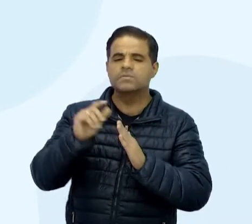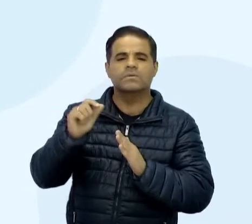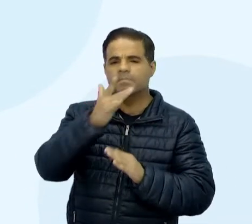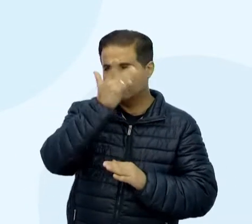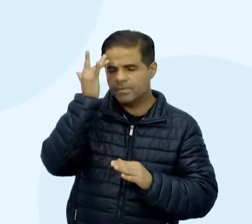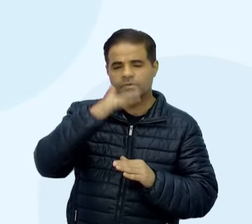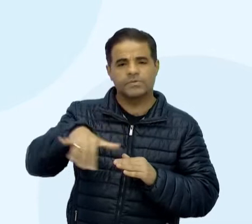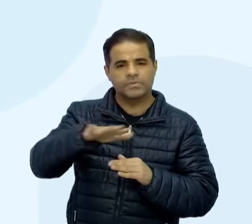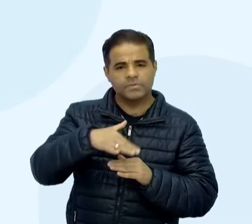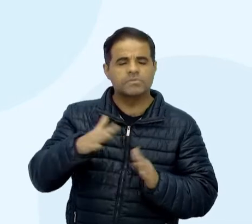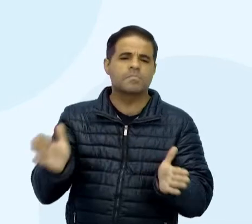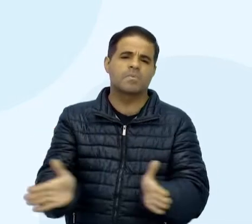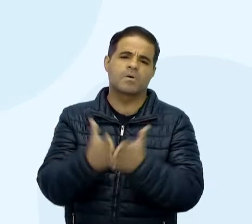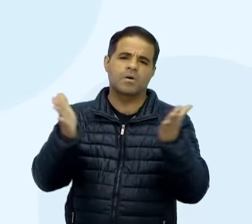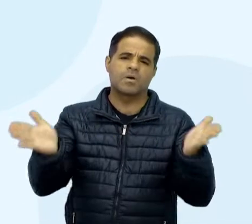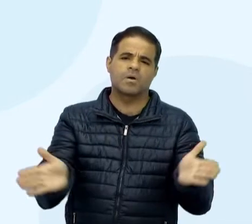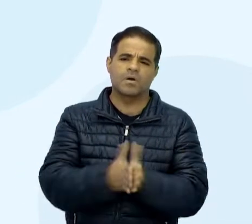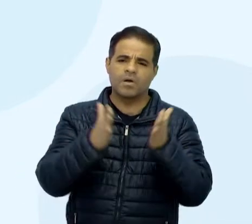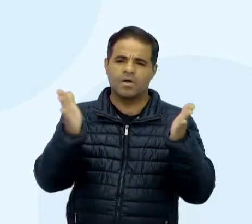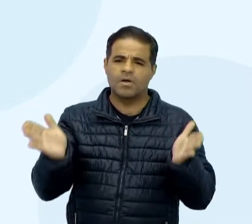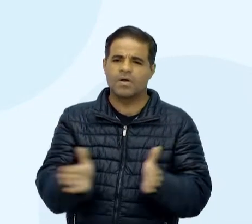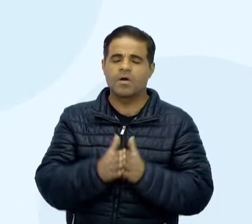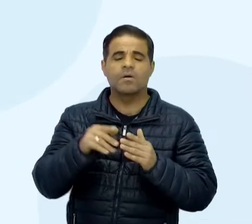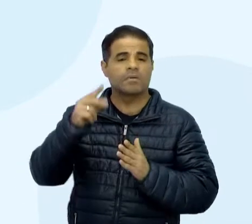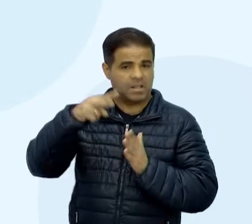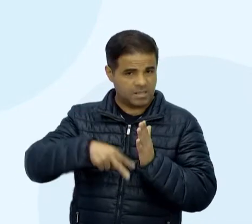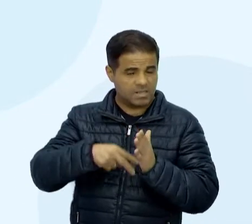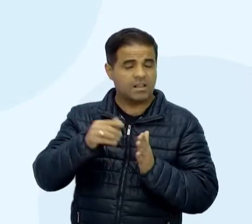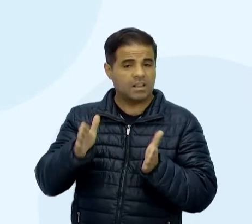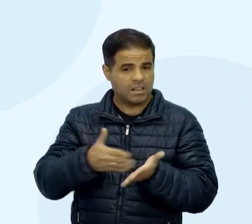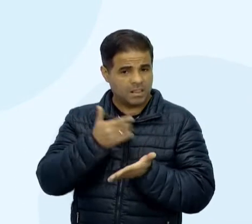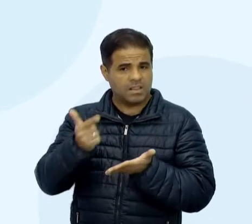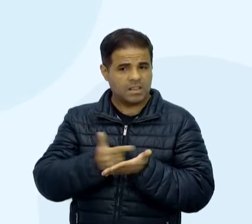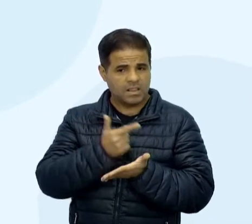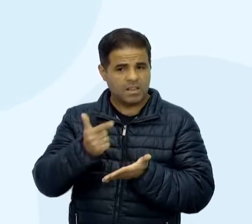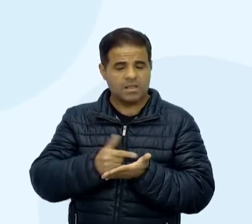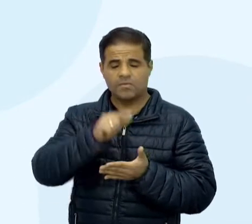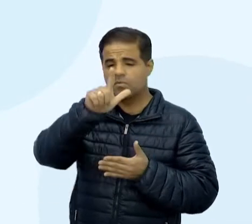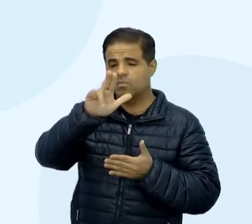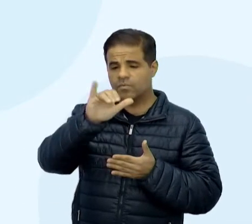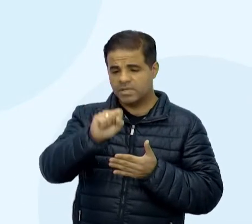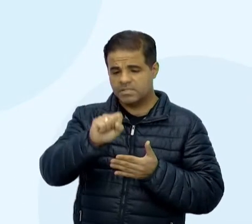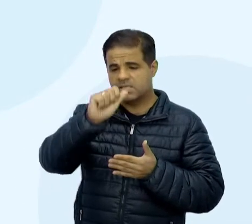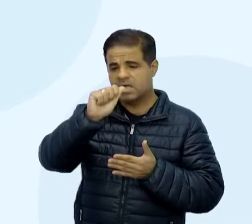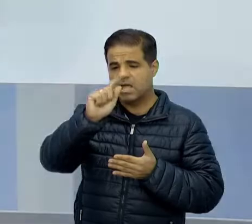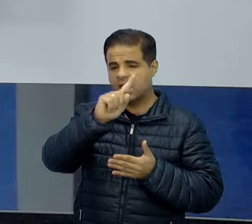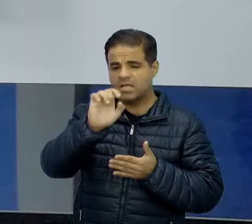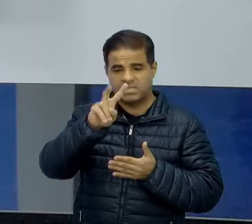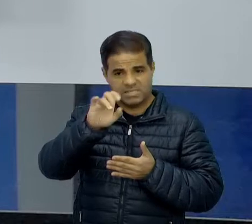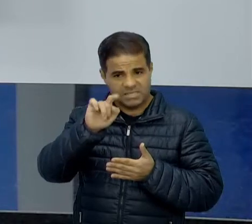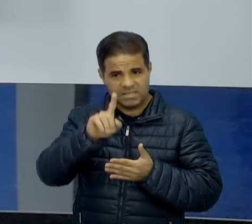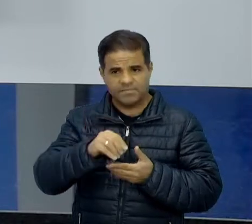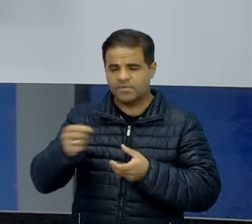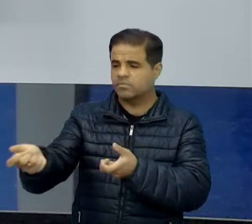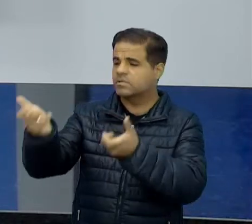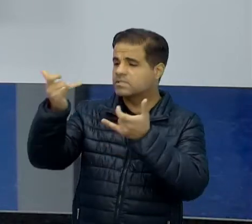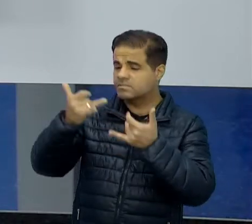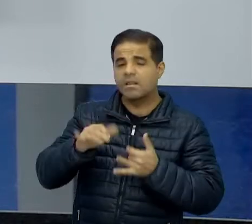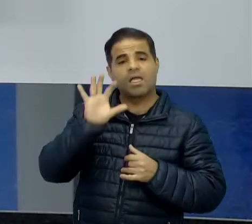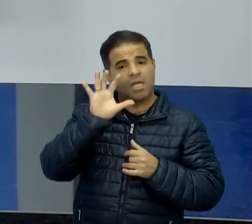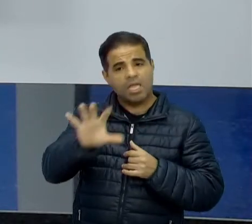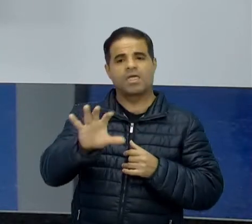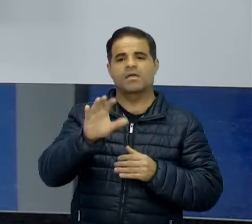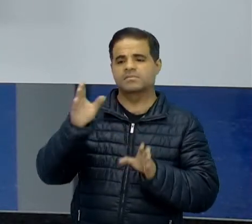muitas pessoas pobres. Para quem leu aquele livro, né, do Cortiço, de Aloysio de Azevedo, ele retrata justamente aí